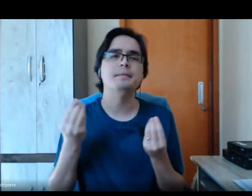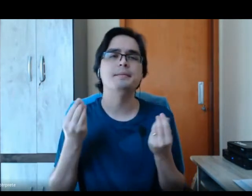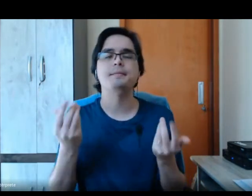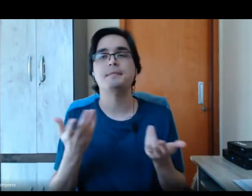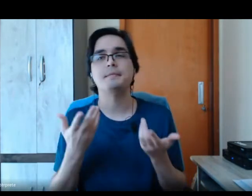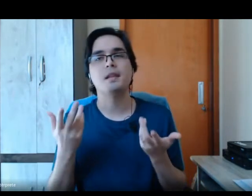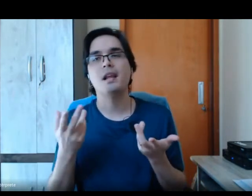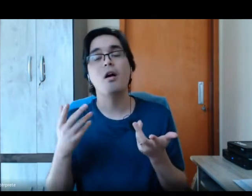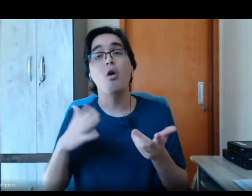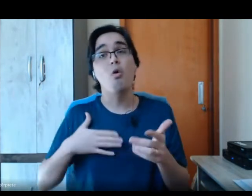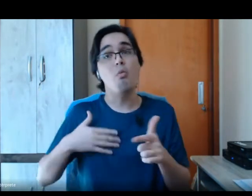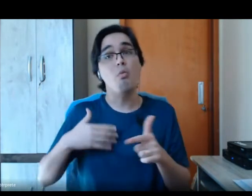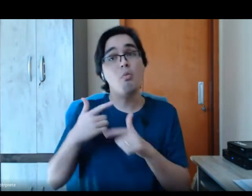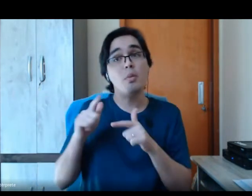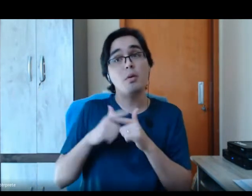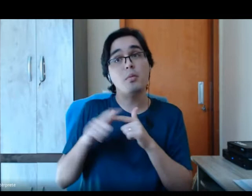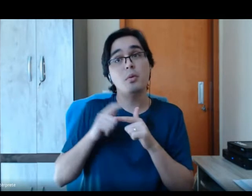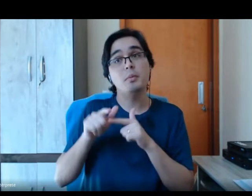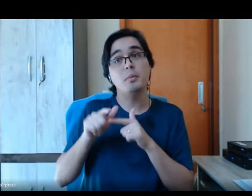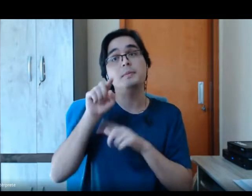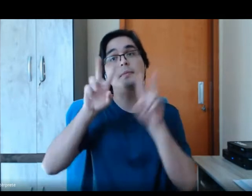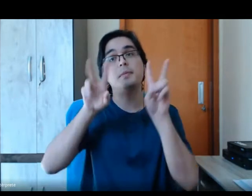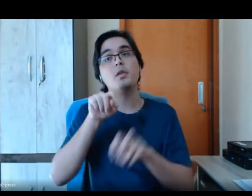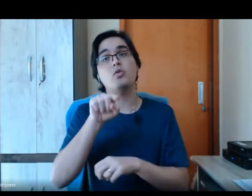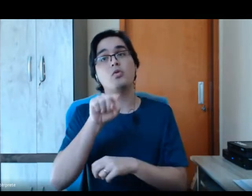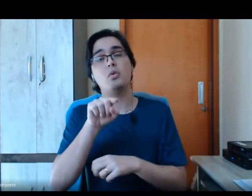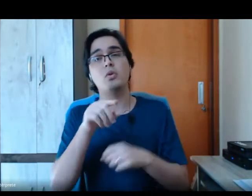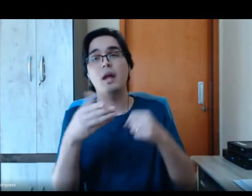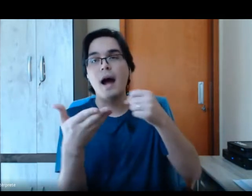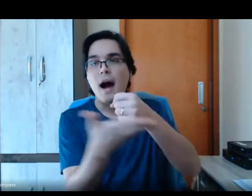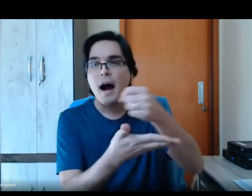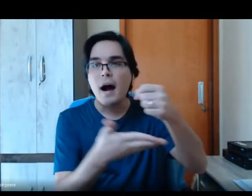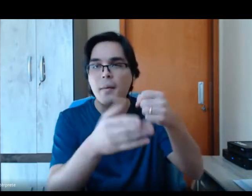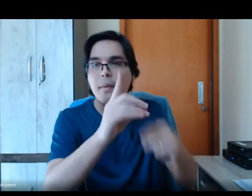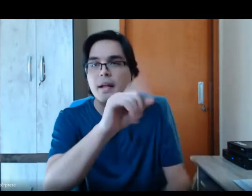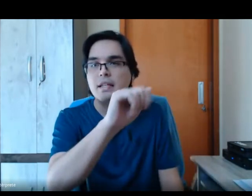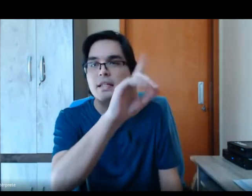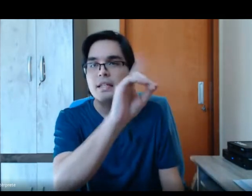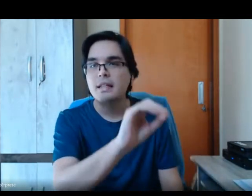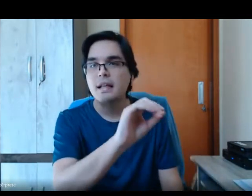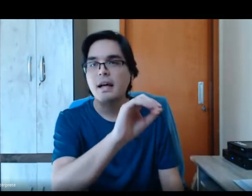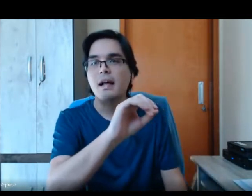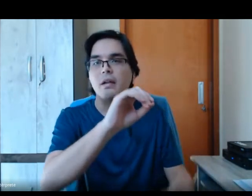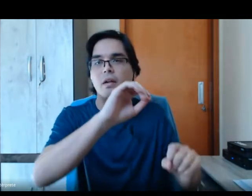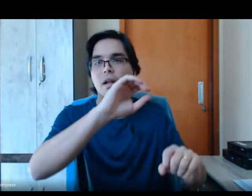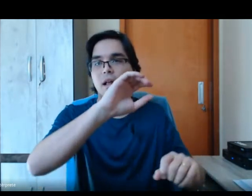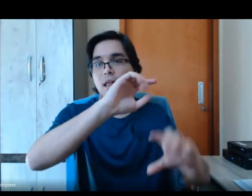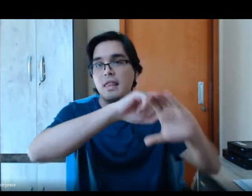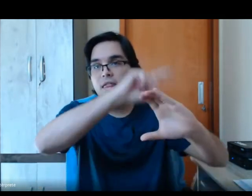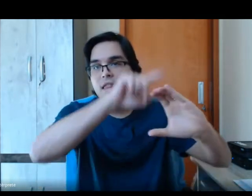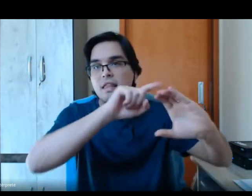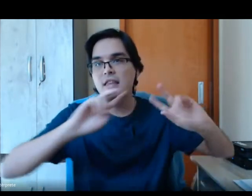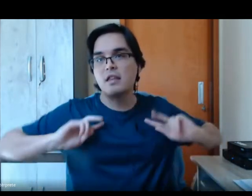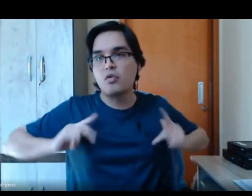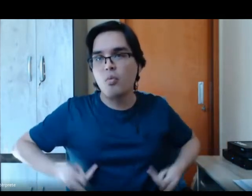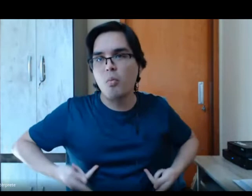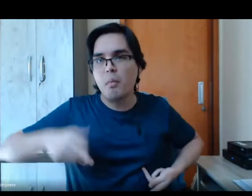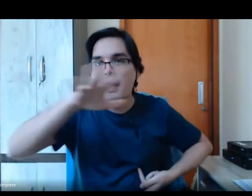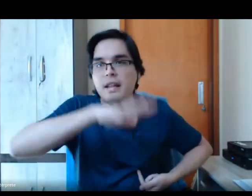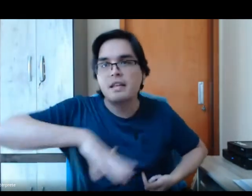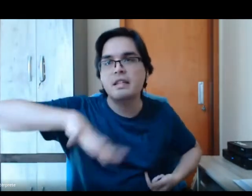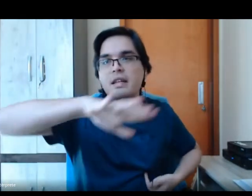disponíveis para os alunos, além do fato de eu ter sido informado que pelo menos duas das três, né, das